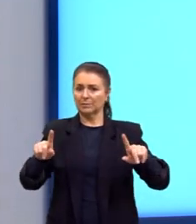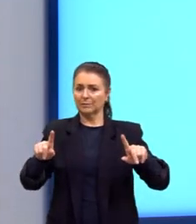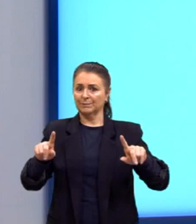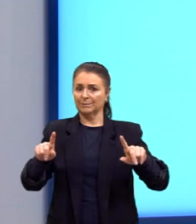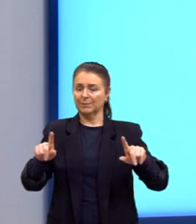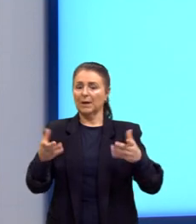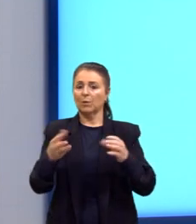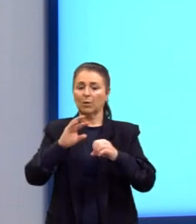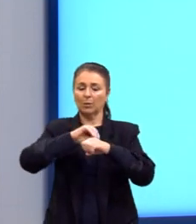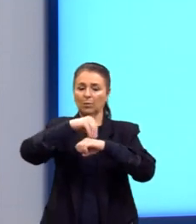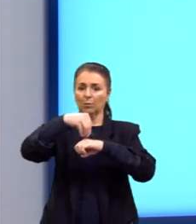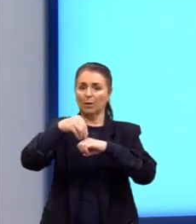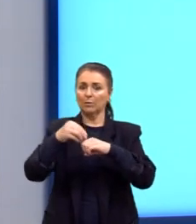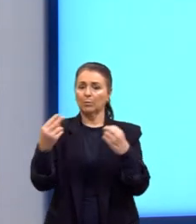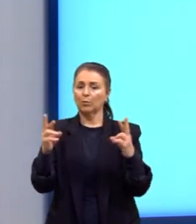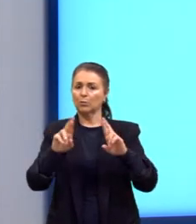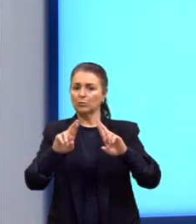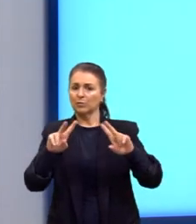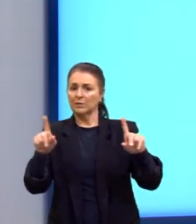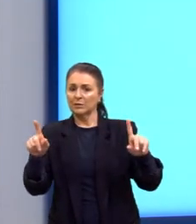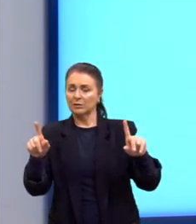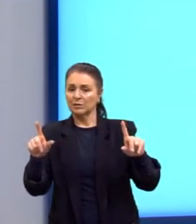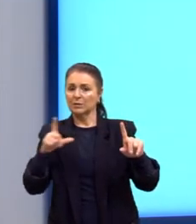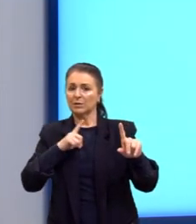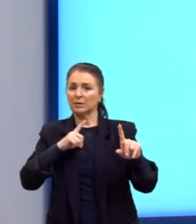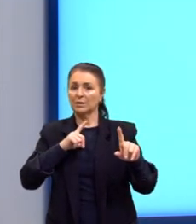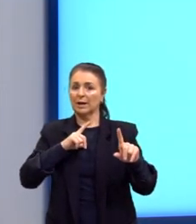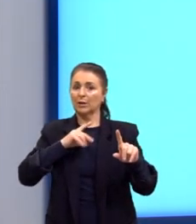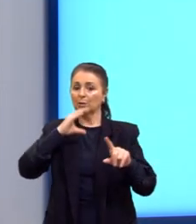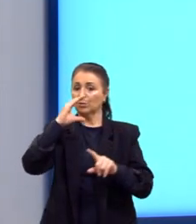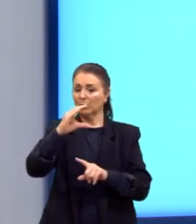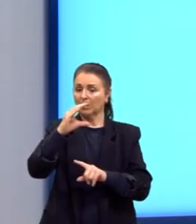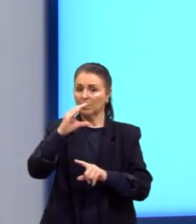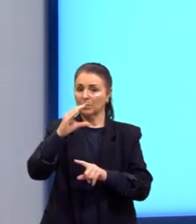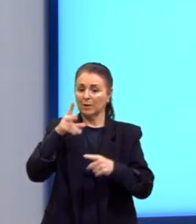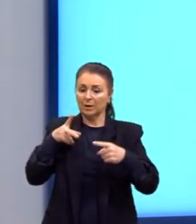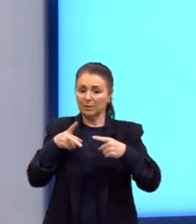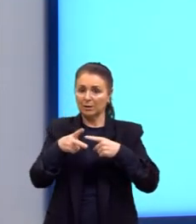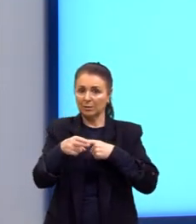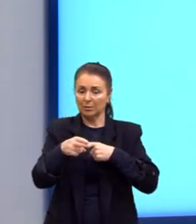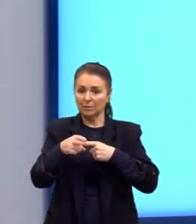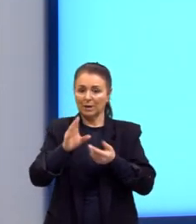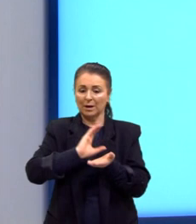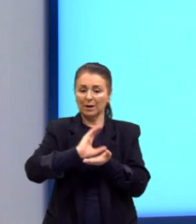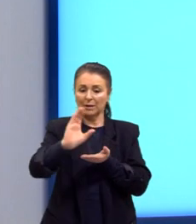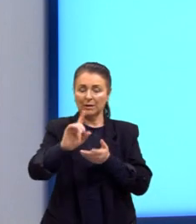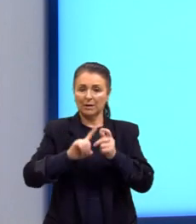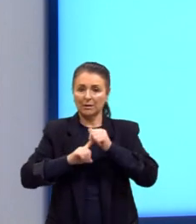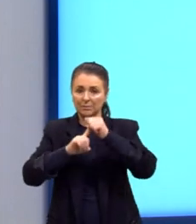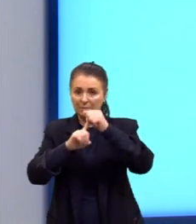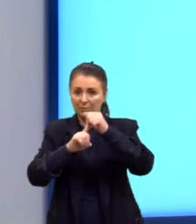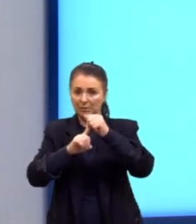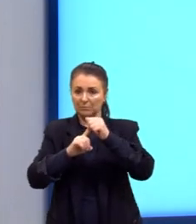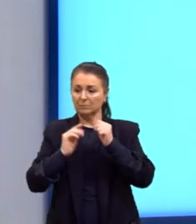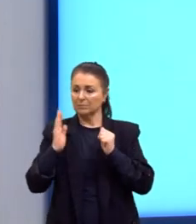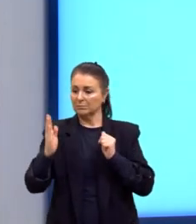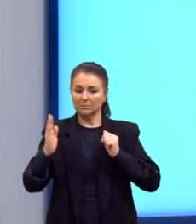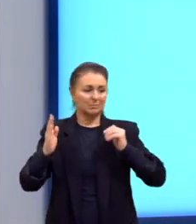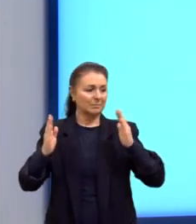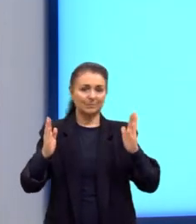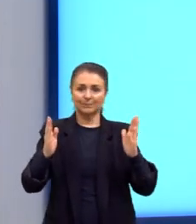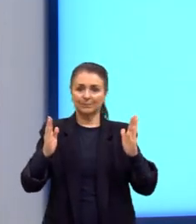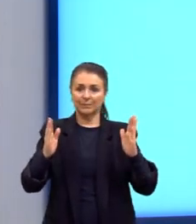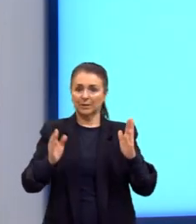ser heteroatomo ele tem que estar entre os átomos de carbono interrompendo a cadeia principal ele tá na extremidade eu